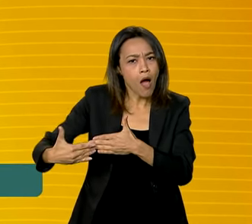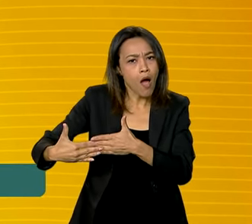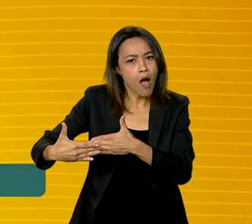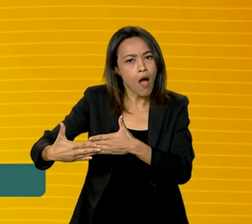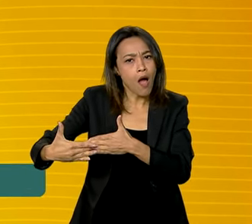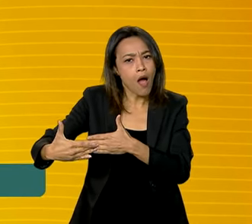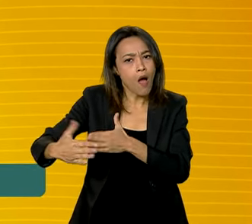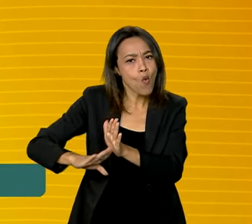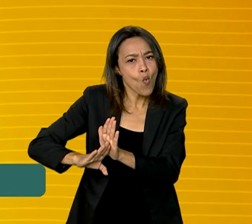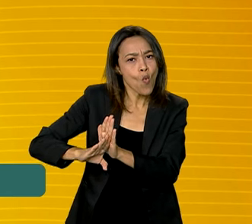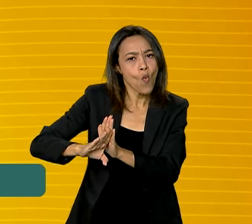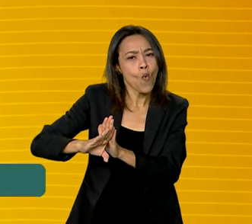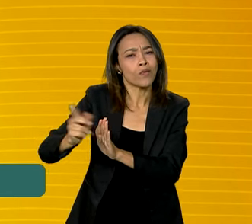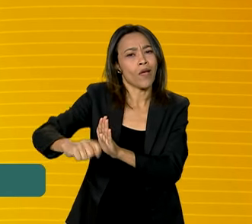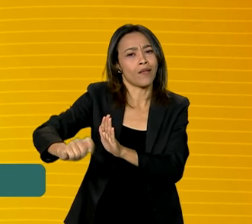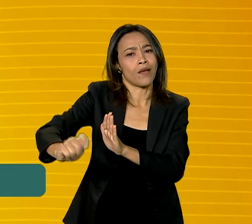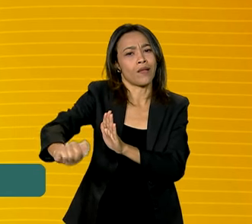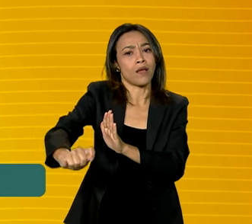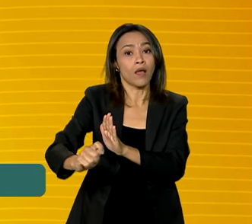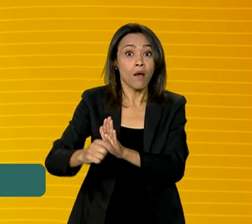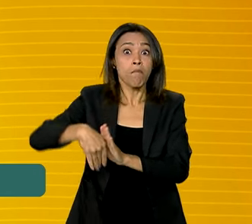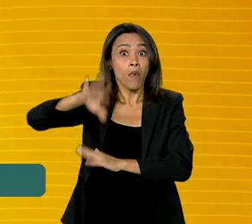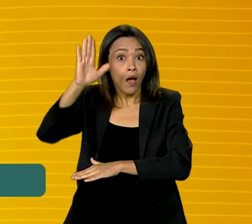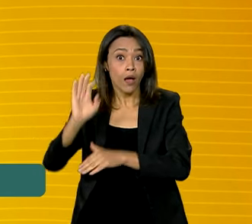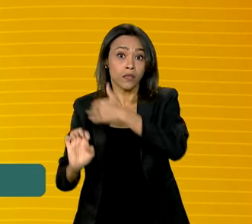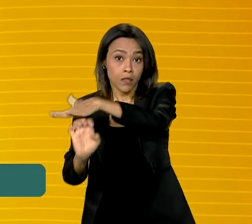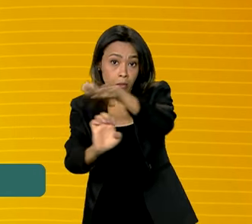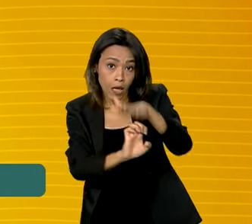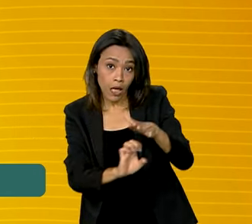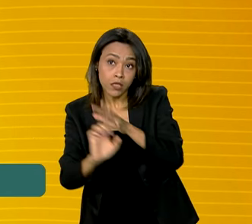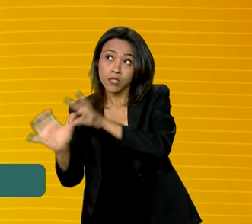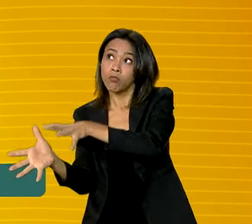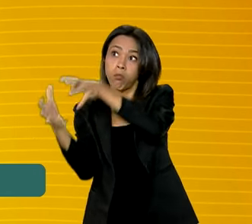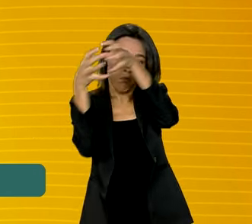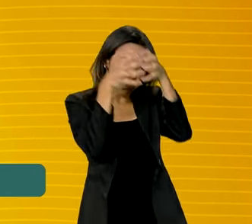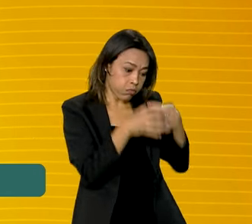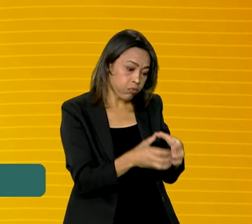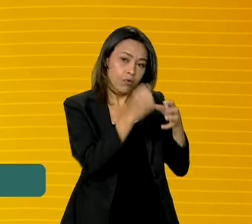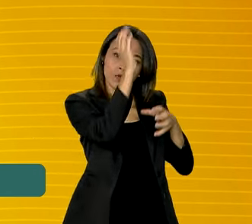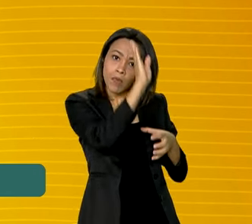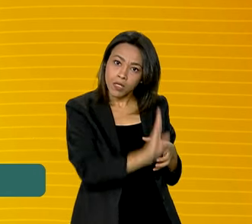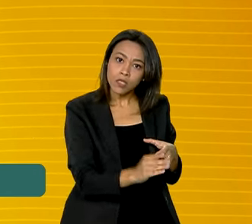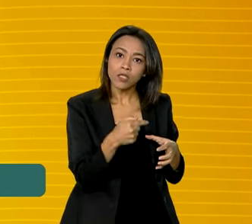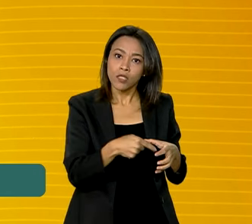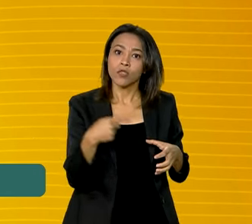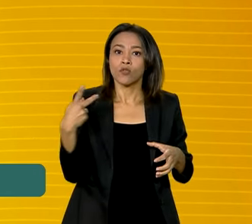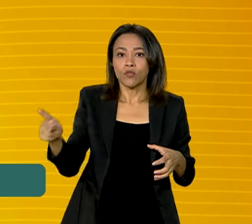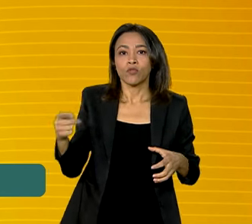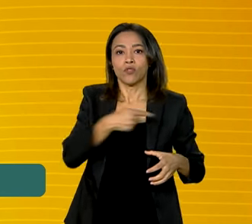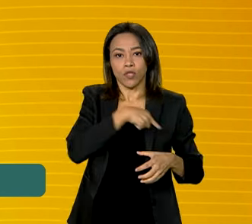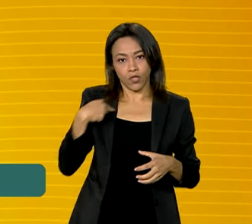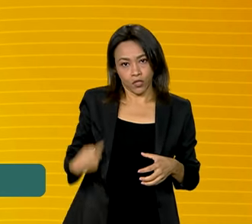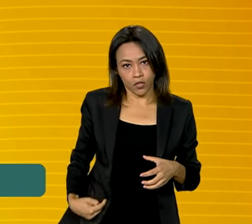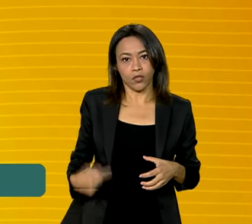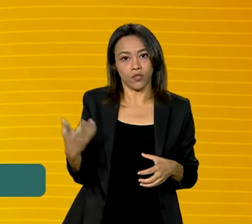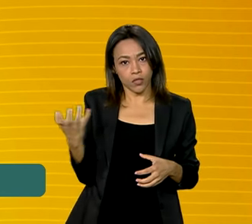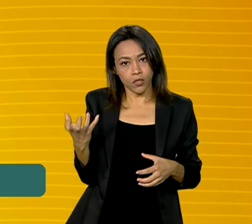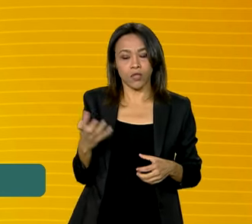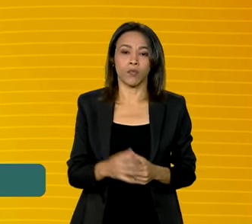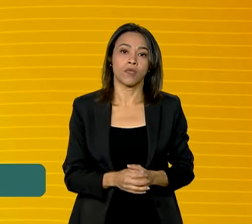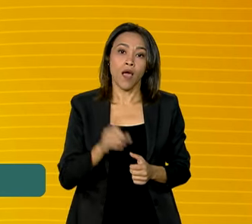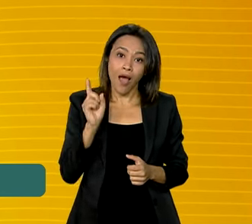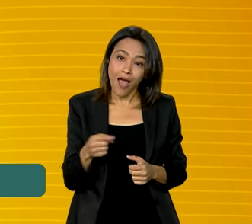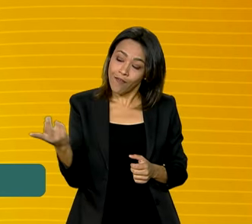queremos mais empresas chinesas e investimentos no Brasil. Serão